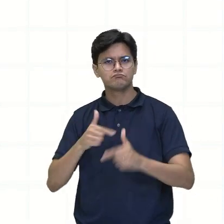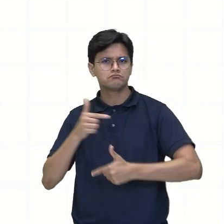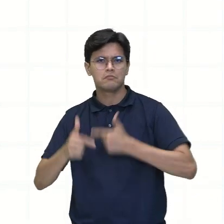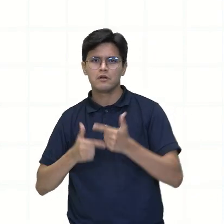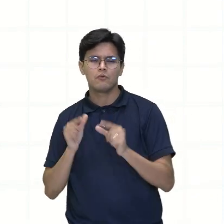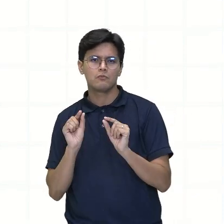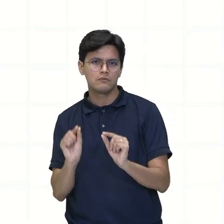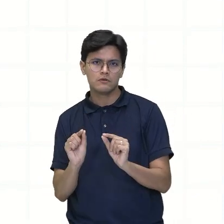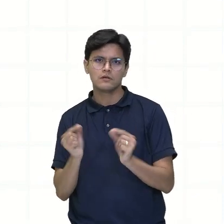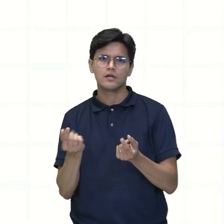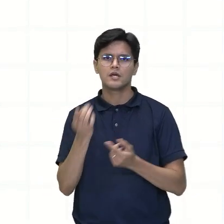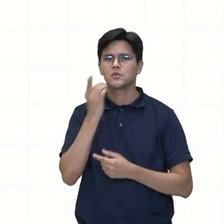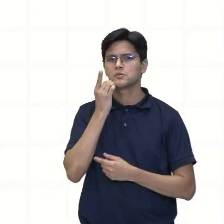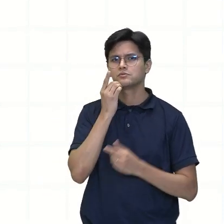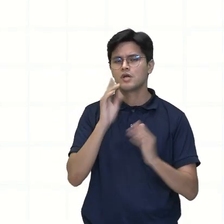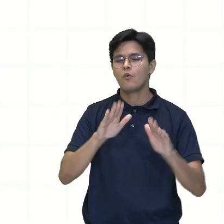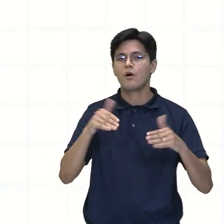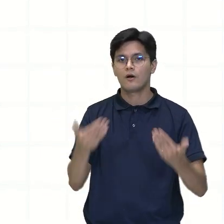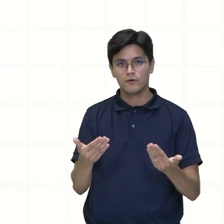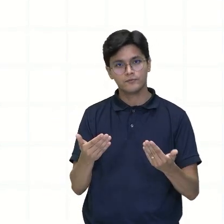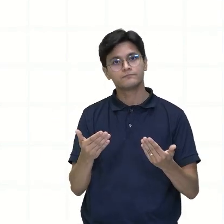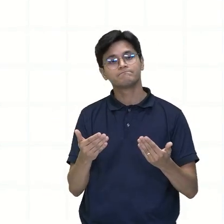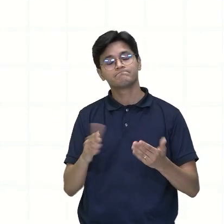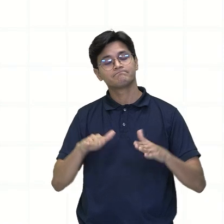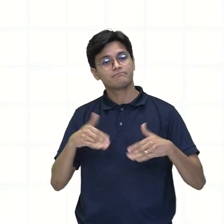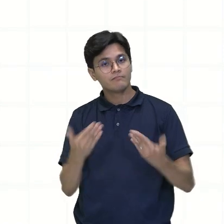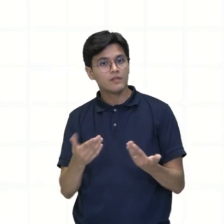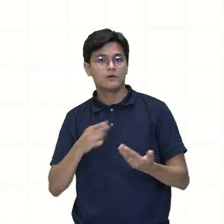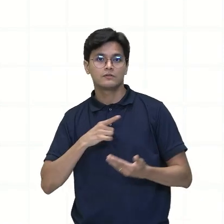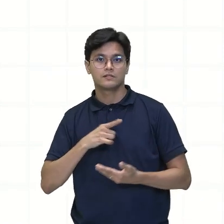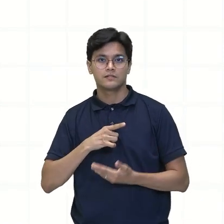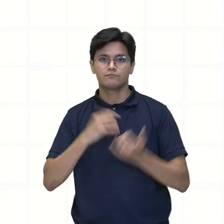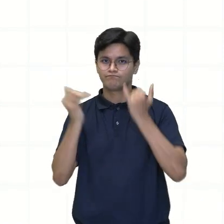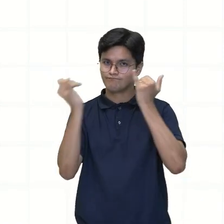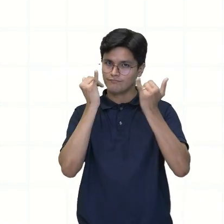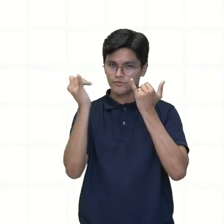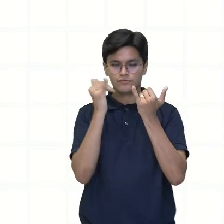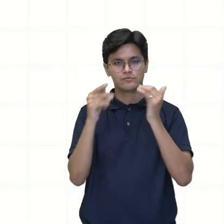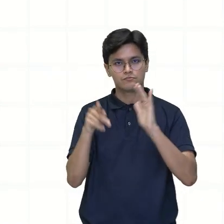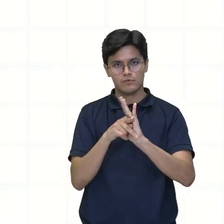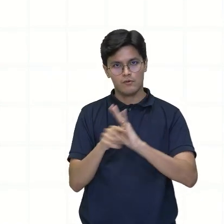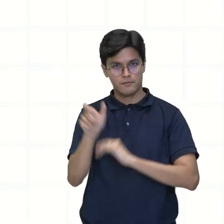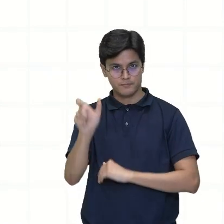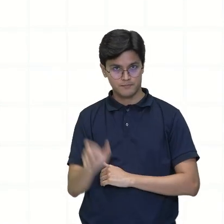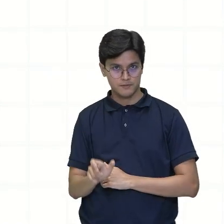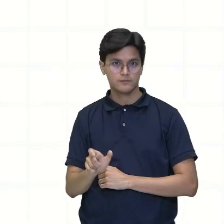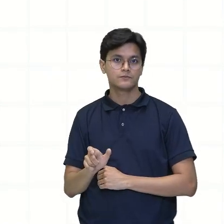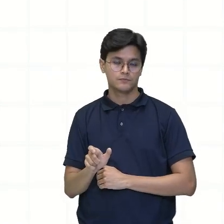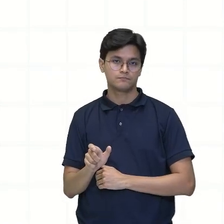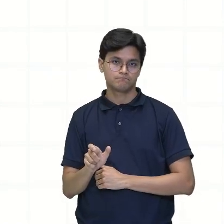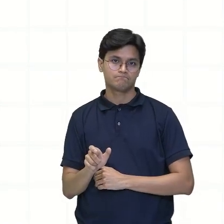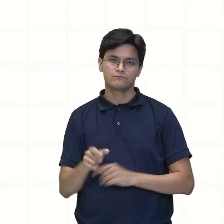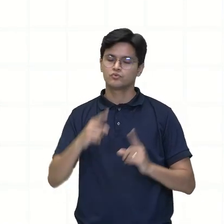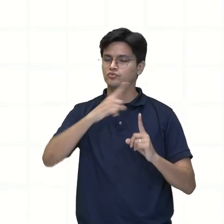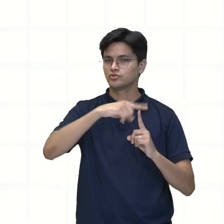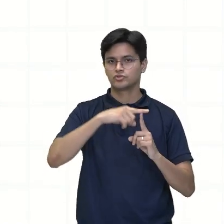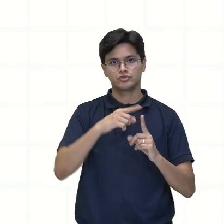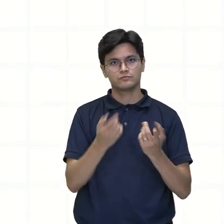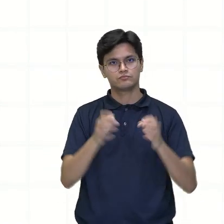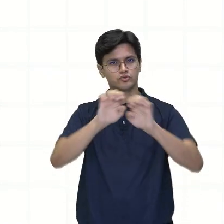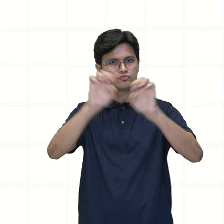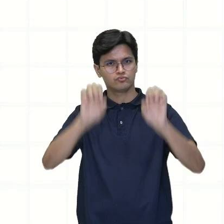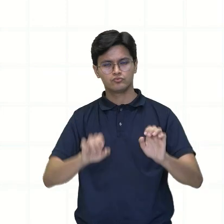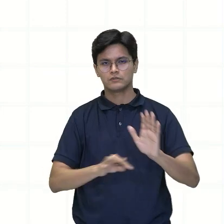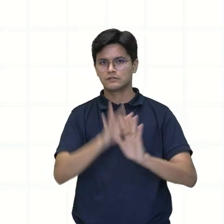ano, certo? Então, ele vai dando informações sobre aquela pessoa. Então, o layout do texto já é diferente, não